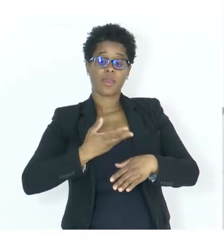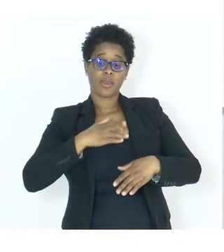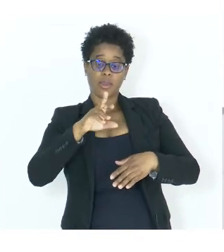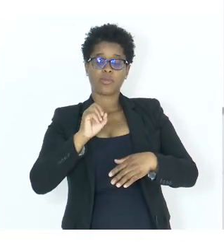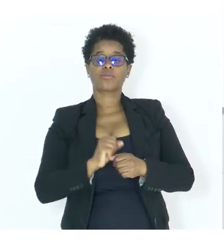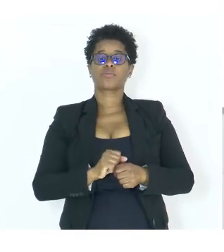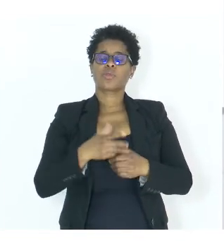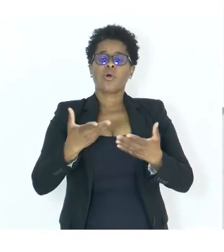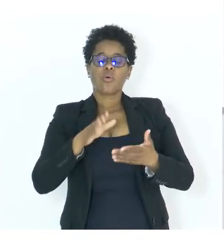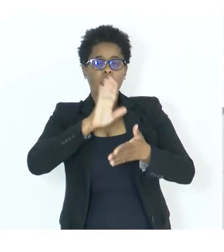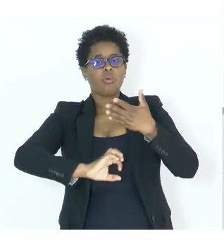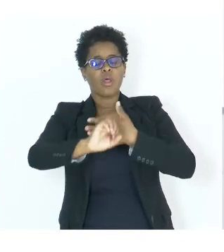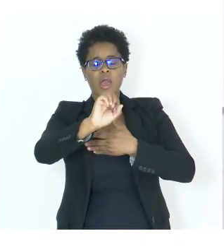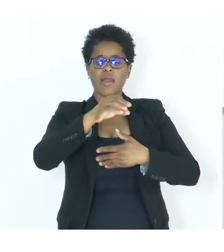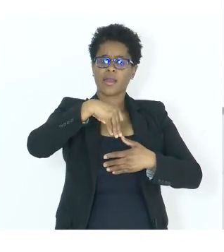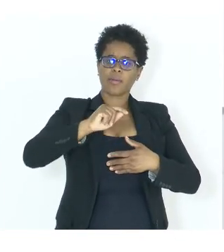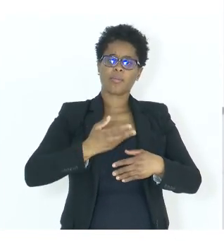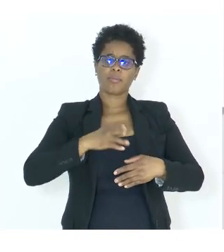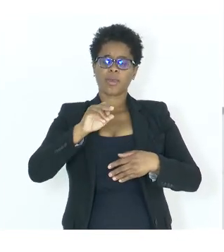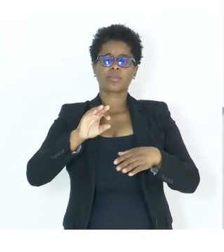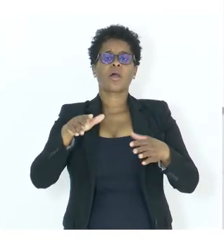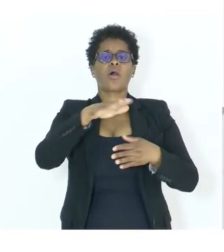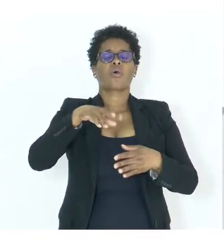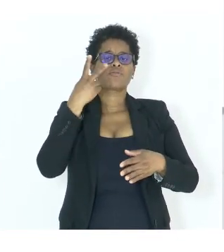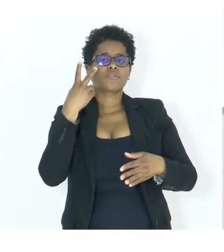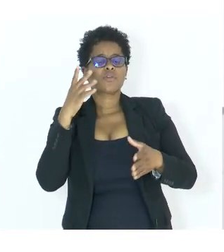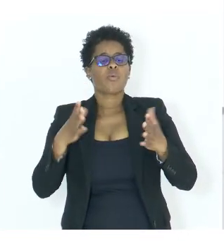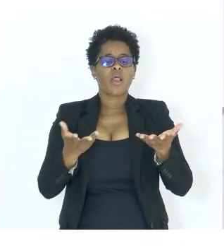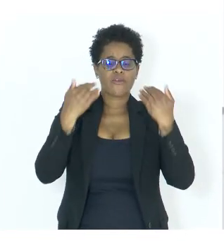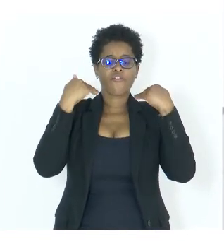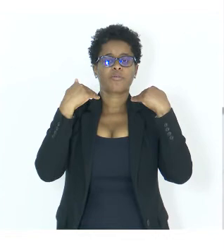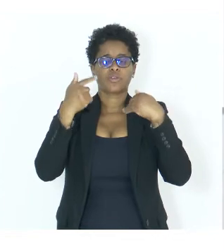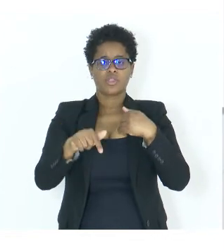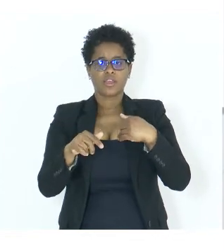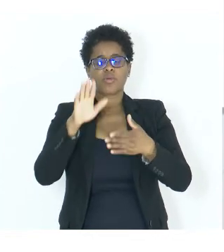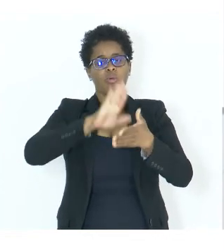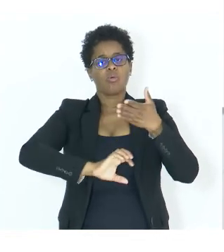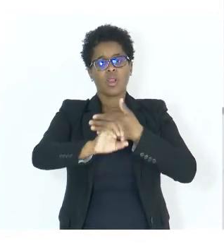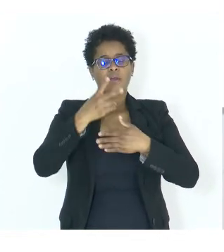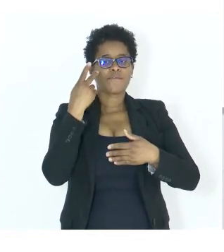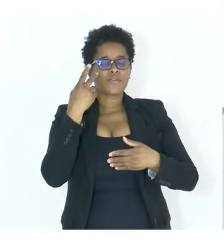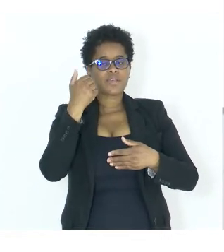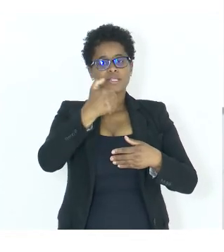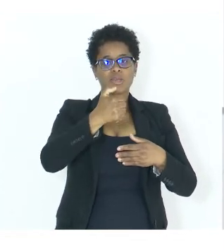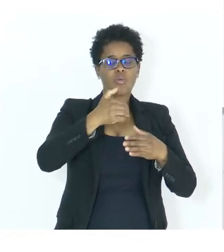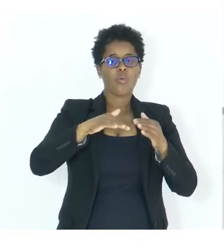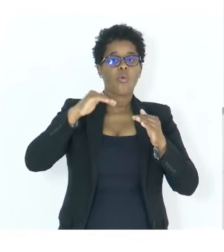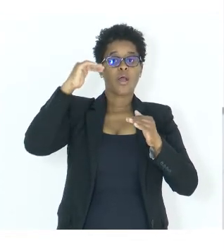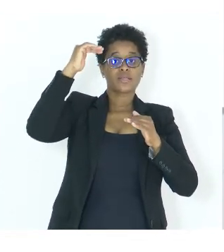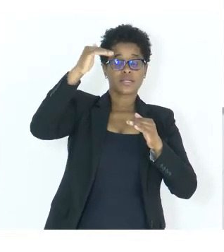o colega Pedro onde é que mora? Qual é a informação que temos? Que o colega Pedro mora 5